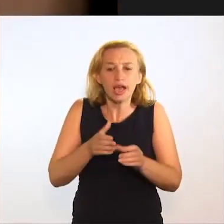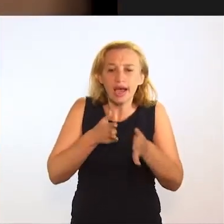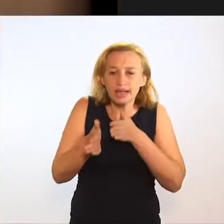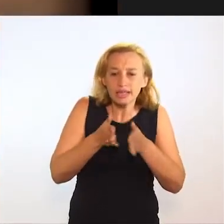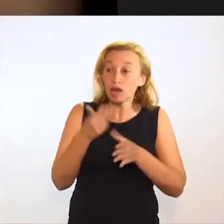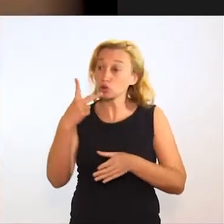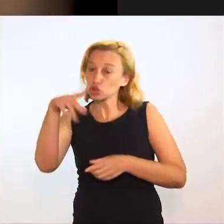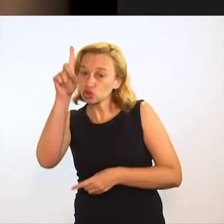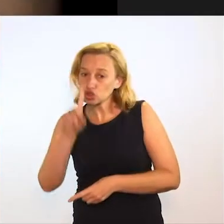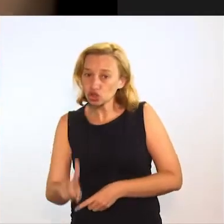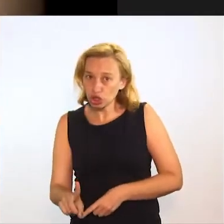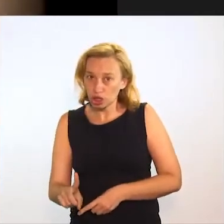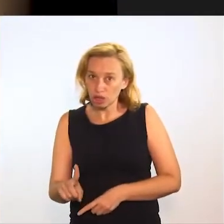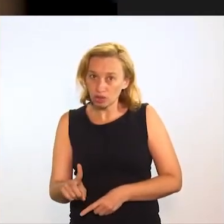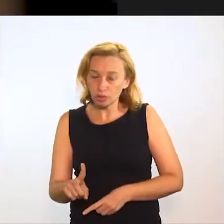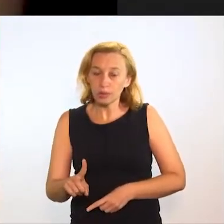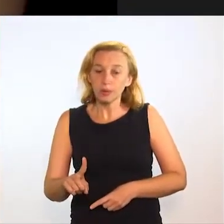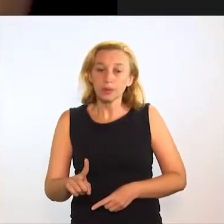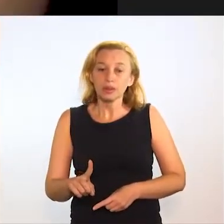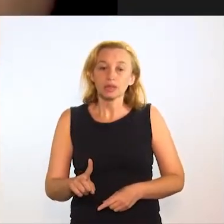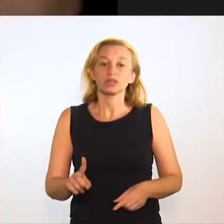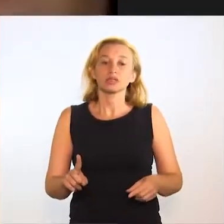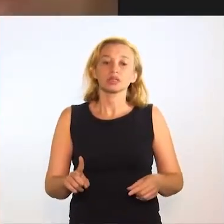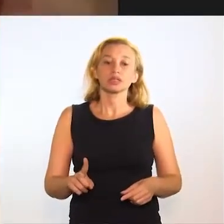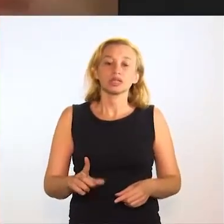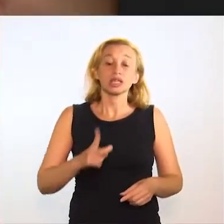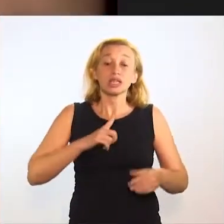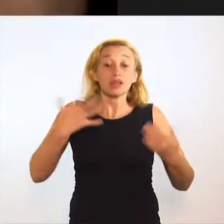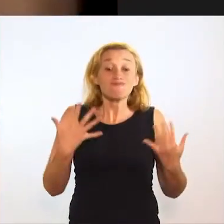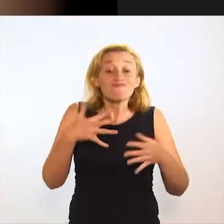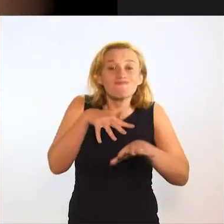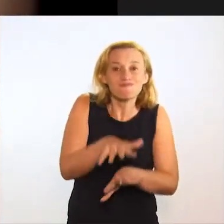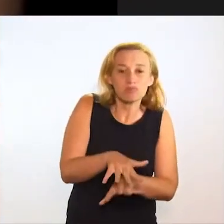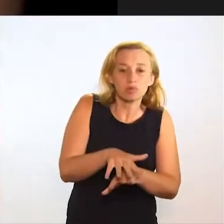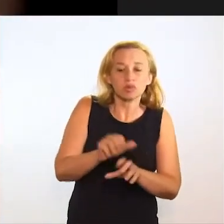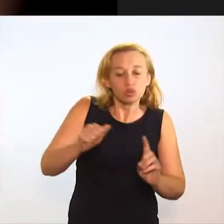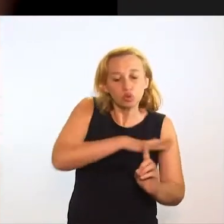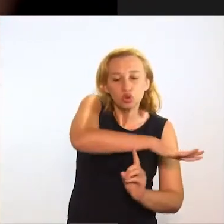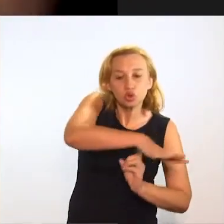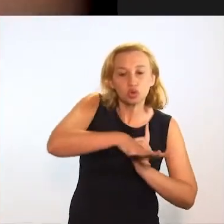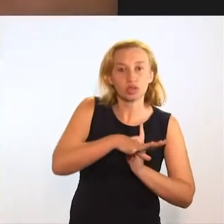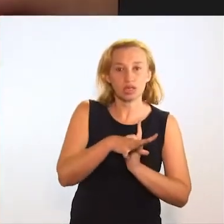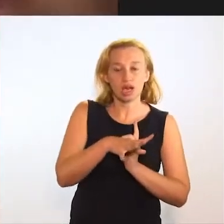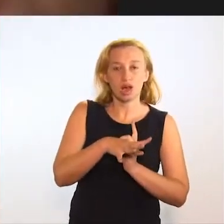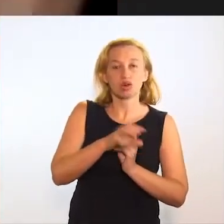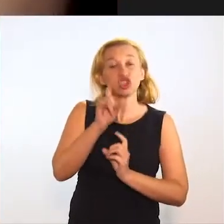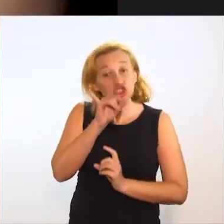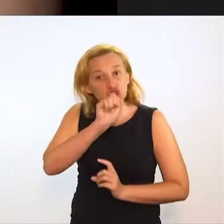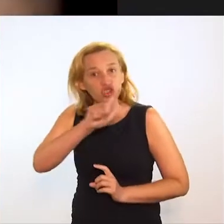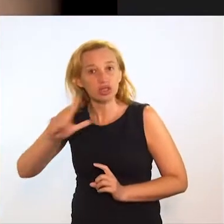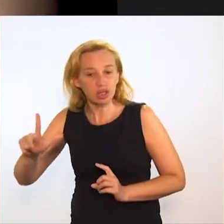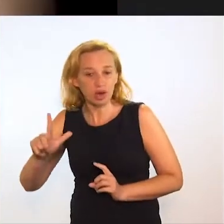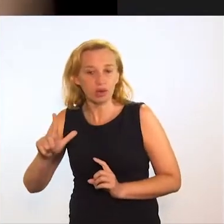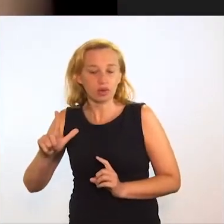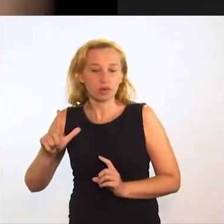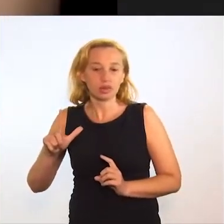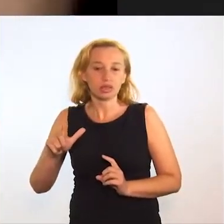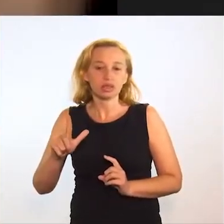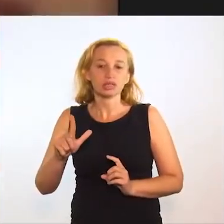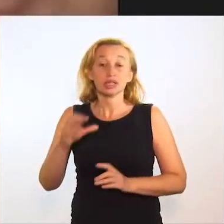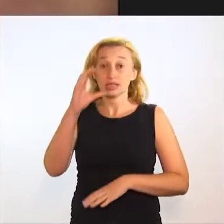poderiam acessar seus direitos e promover a inclusão social e